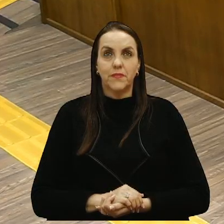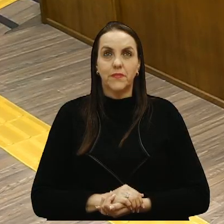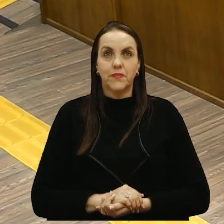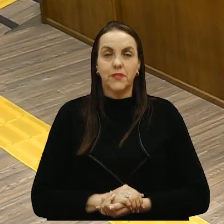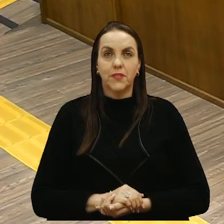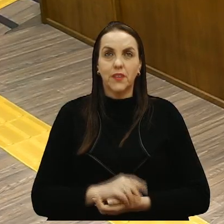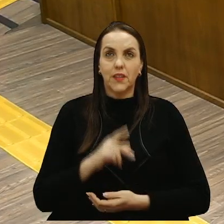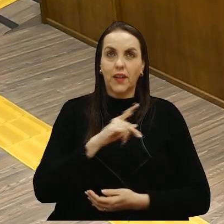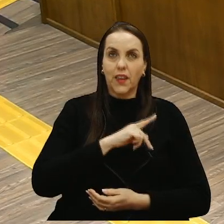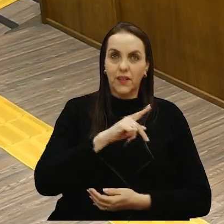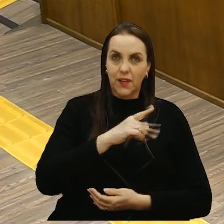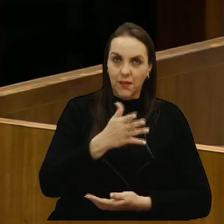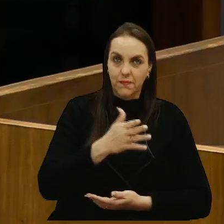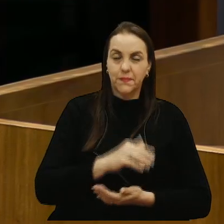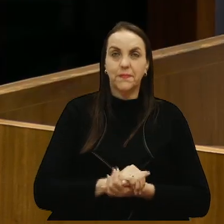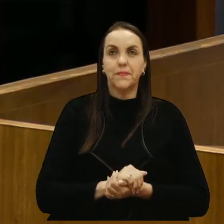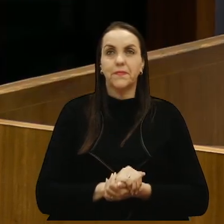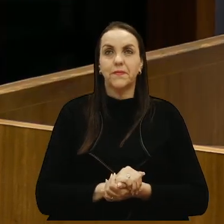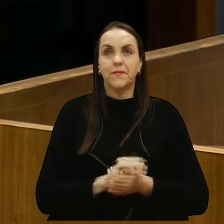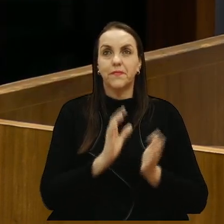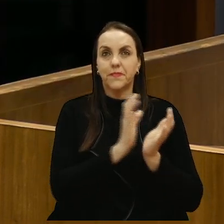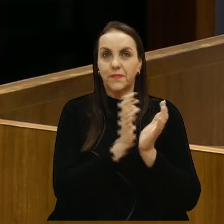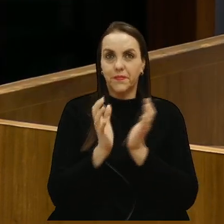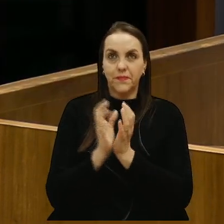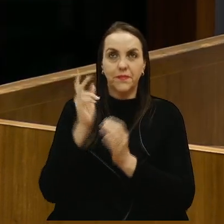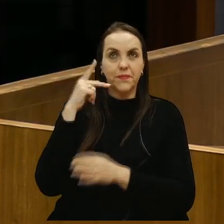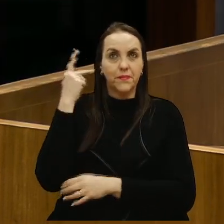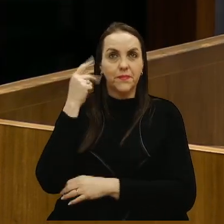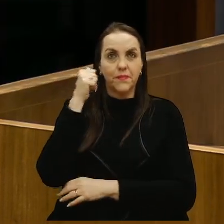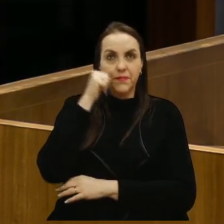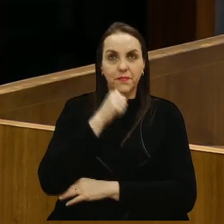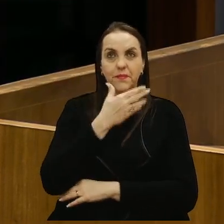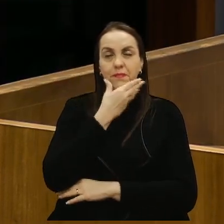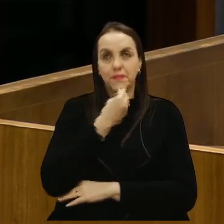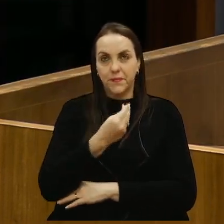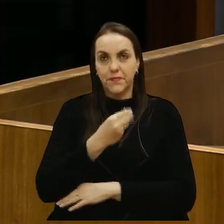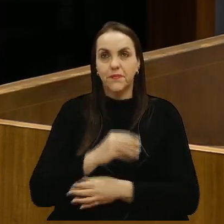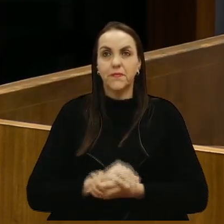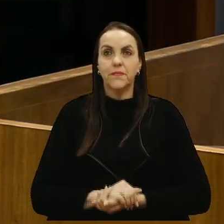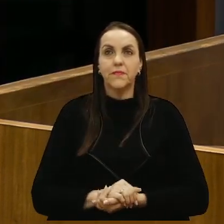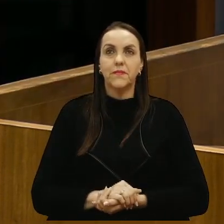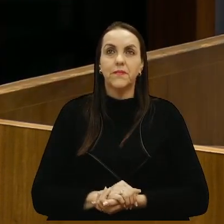Senhor presidente, senhoras vereadoras, senhores vereadores,